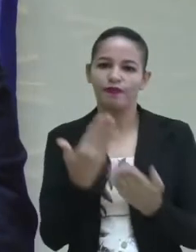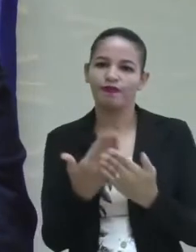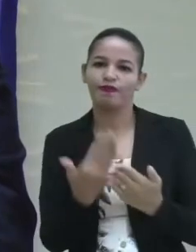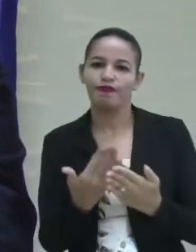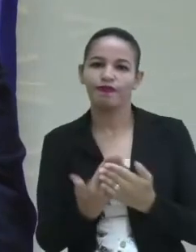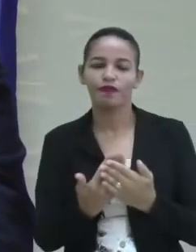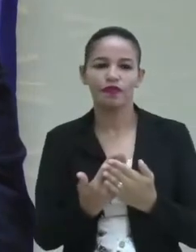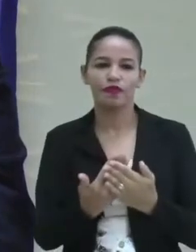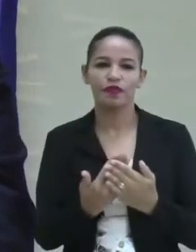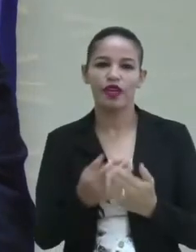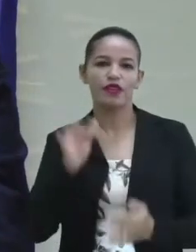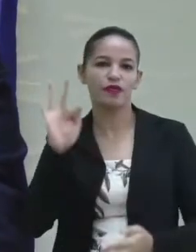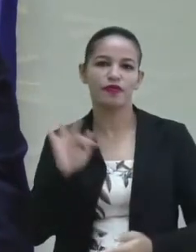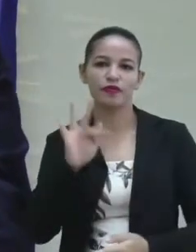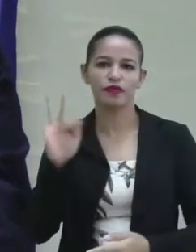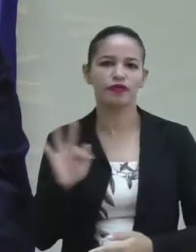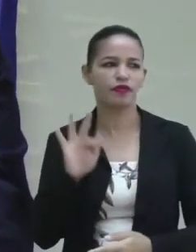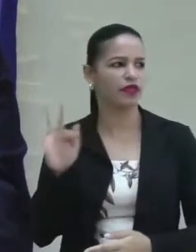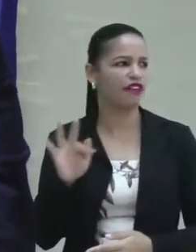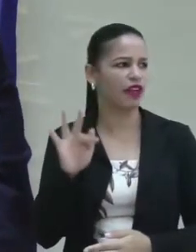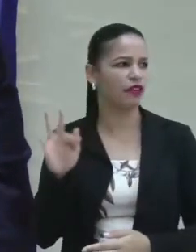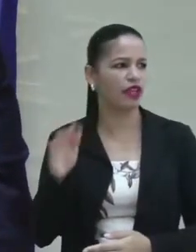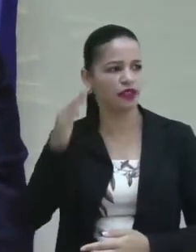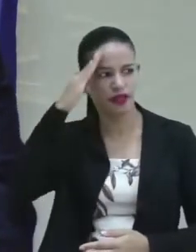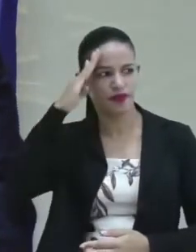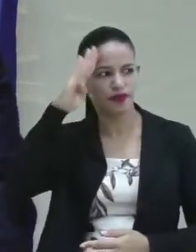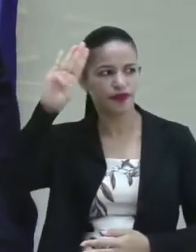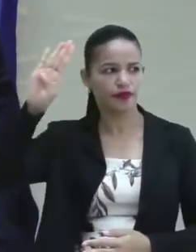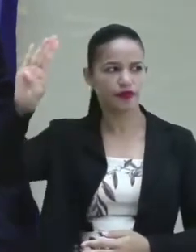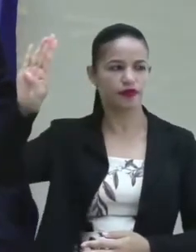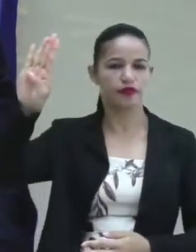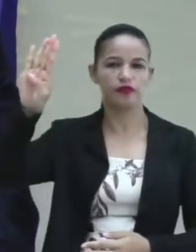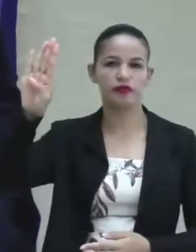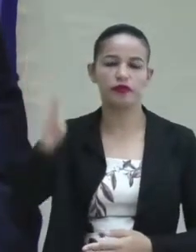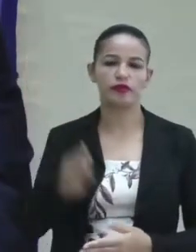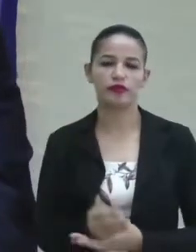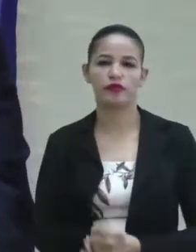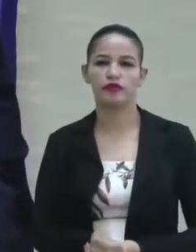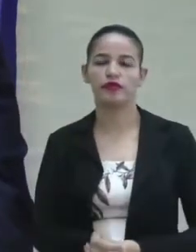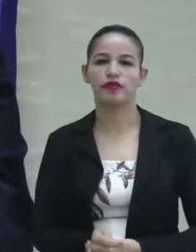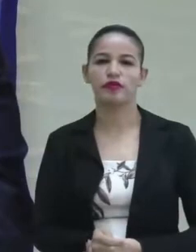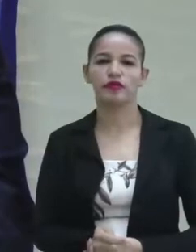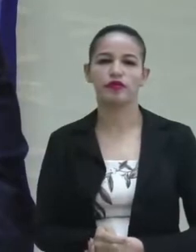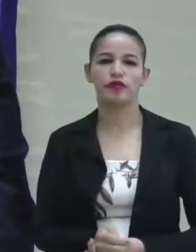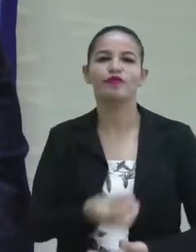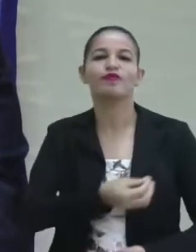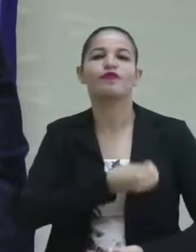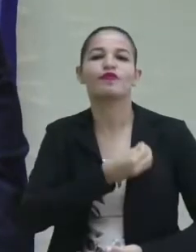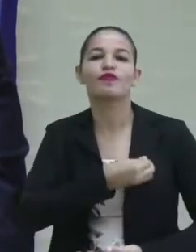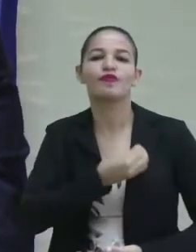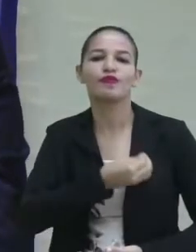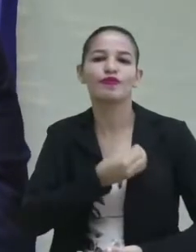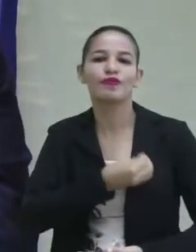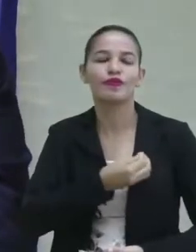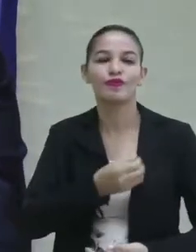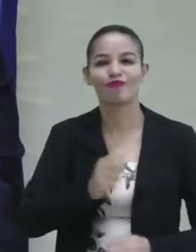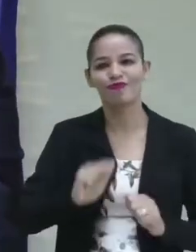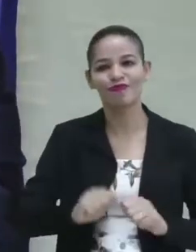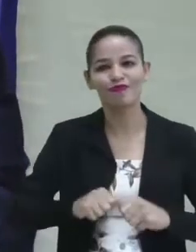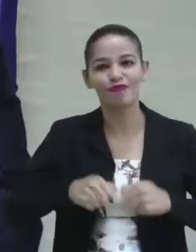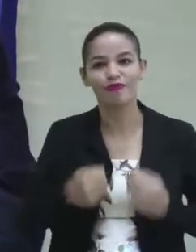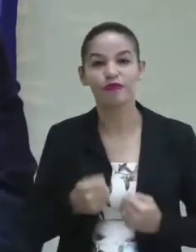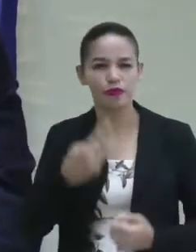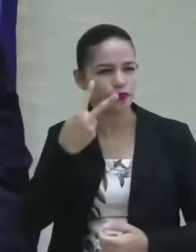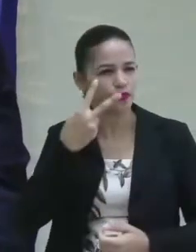Exército. Tenho certeza, Dr. Jorge, que é a sua maior alegria ver os filhos poder, né, estar aí, às vezes até à